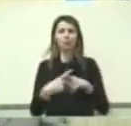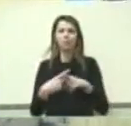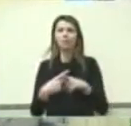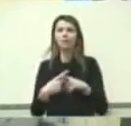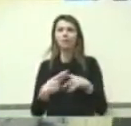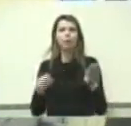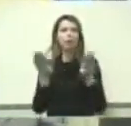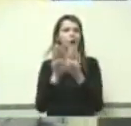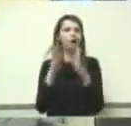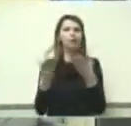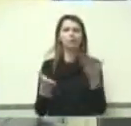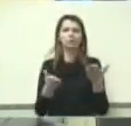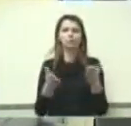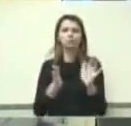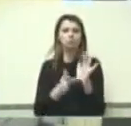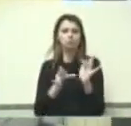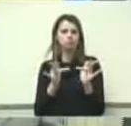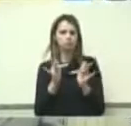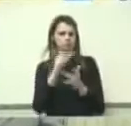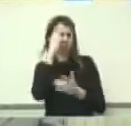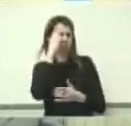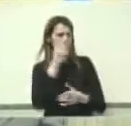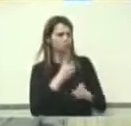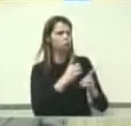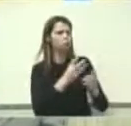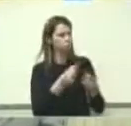Jesus disse cidades de comer